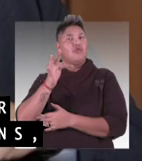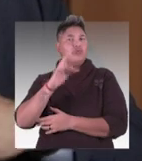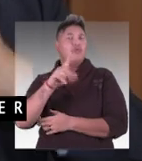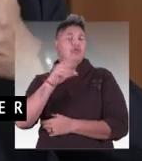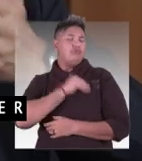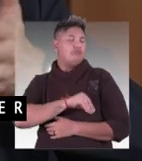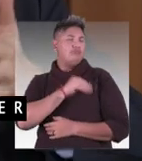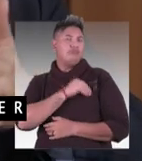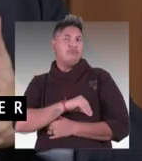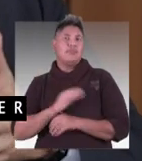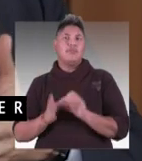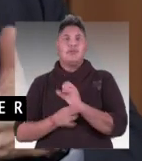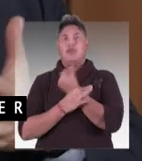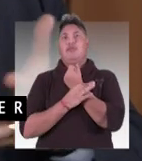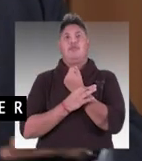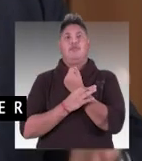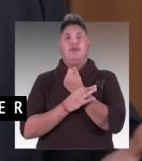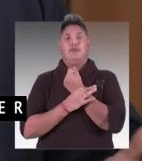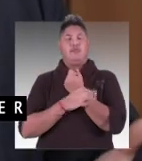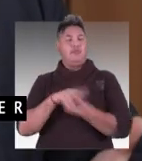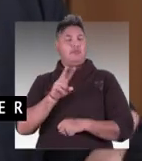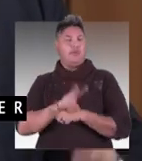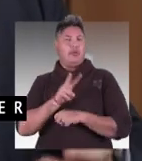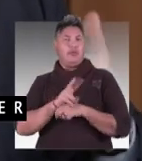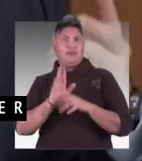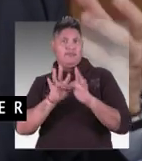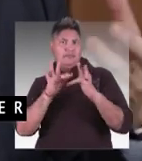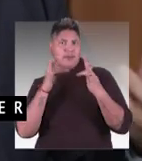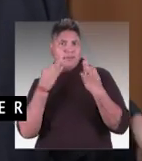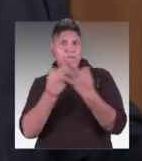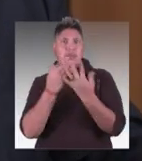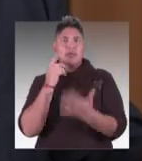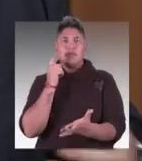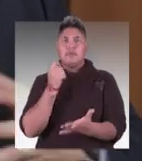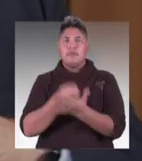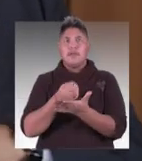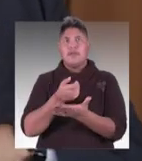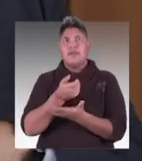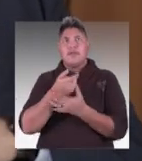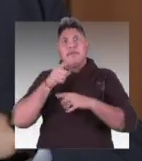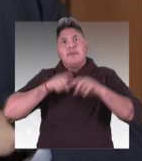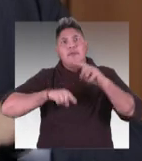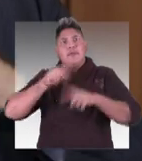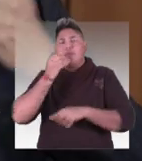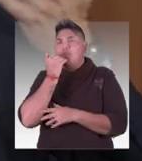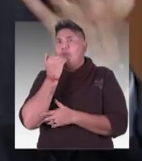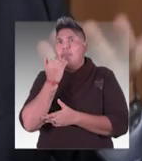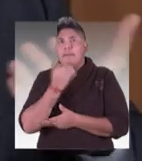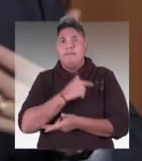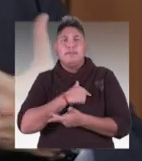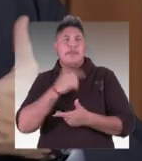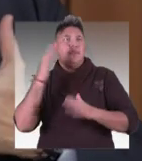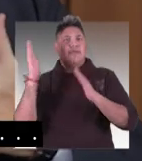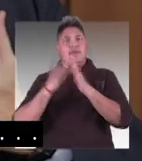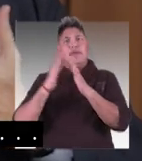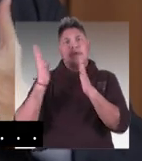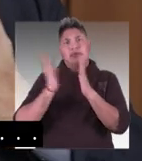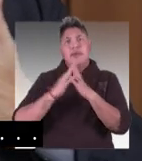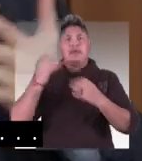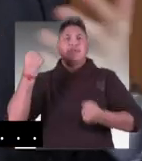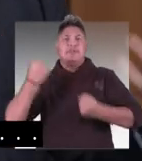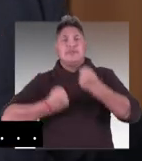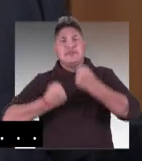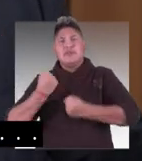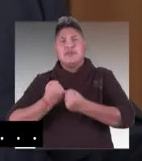ter como manter suas famílias, comprar produtos alimentícios, casa,